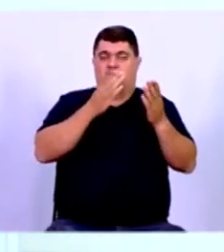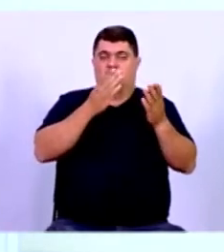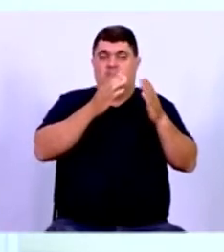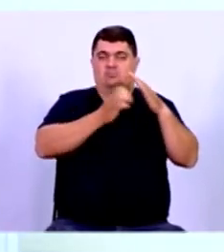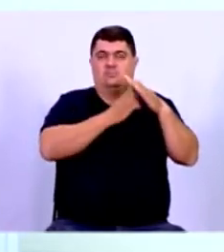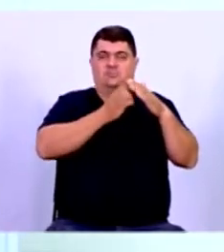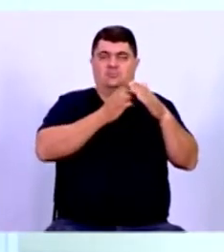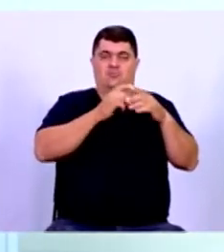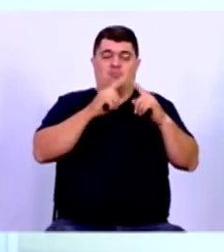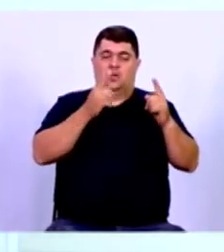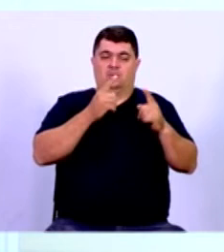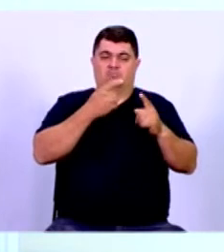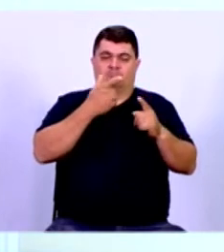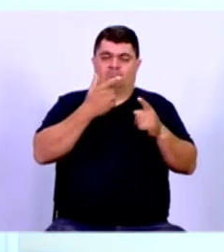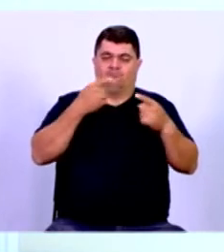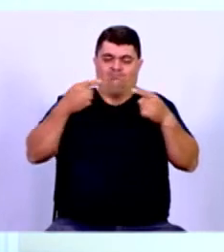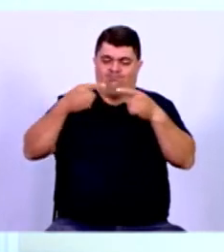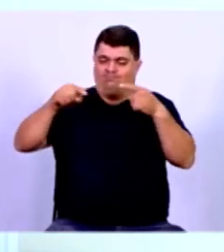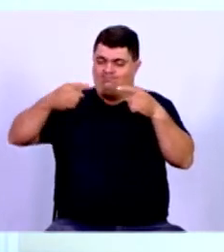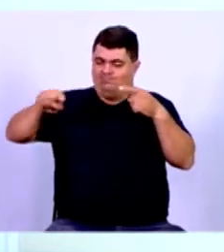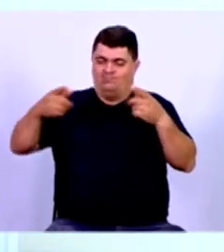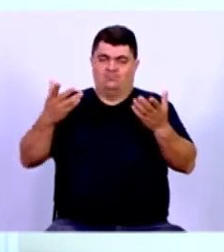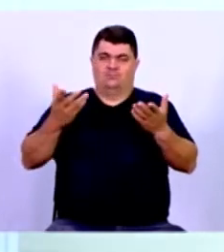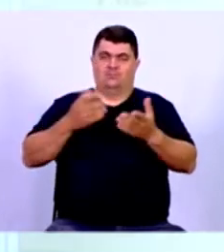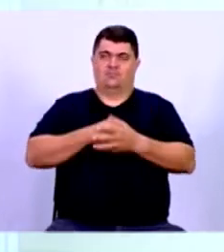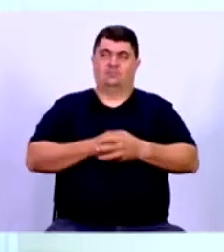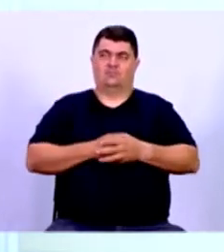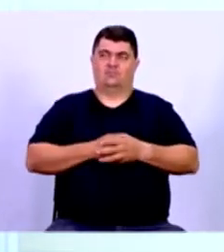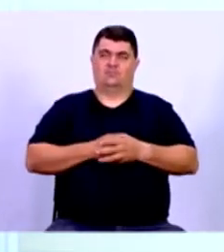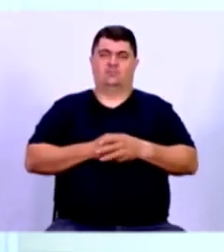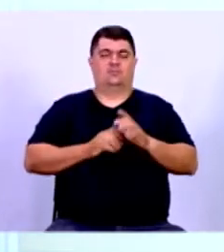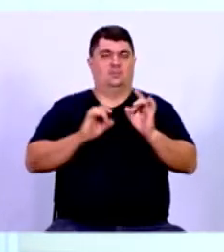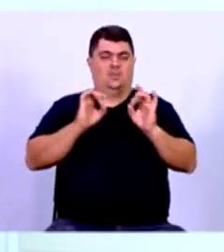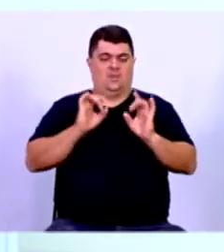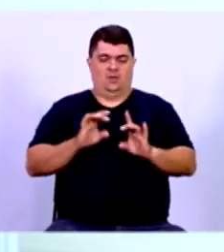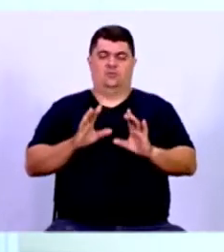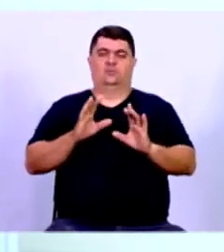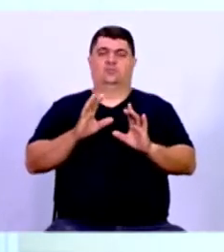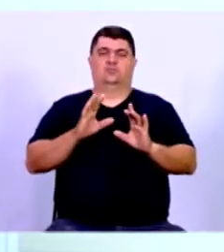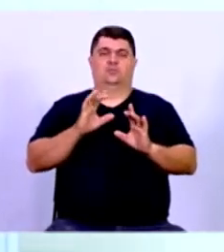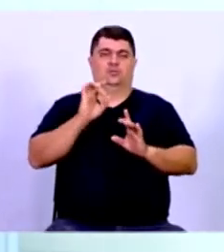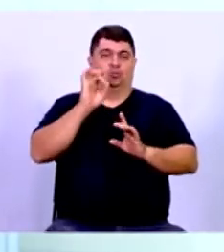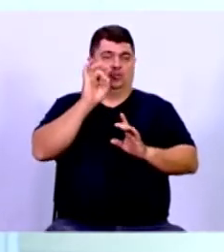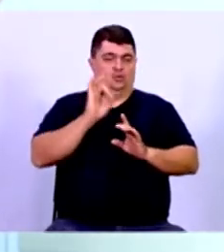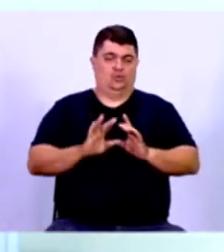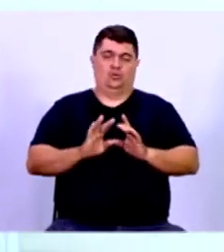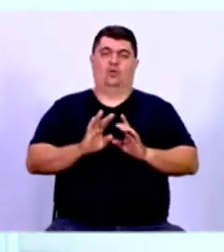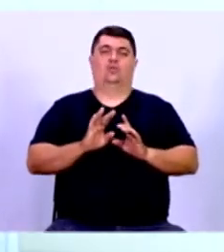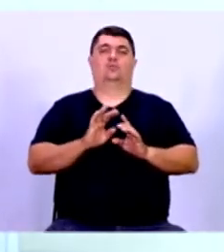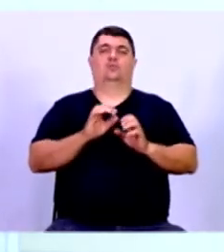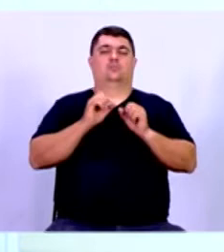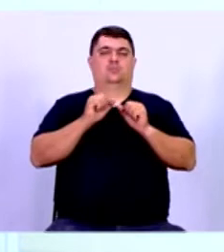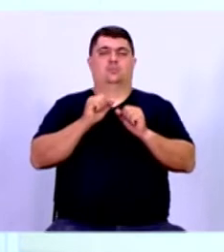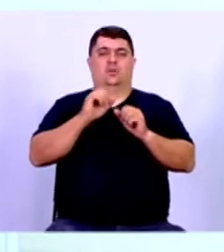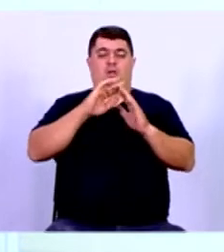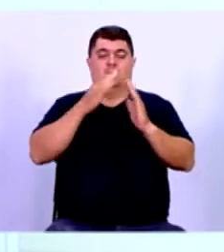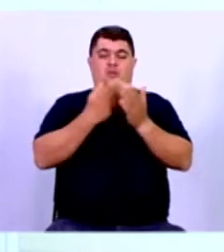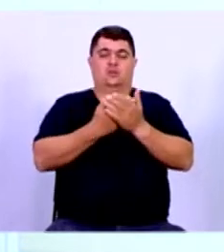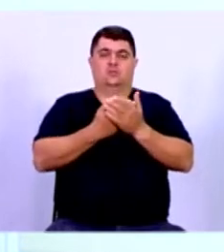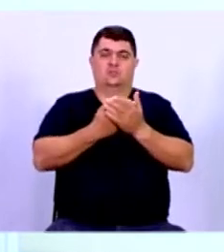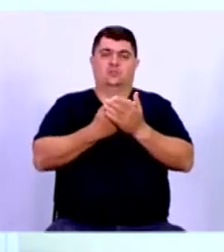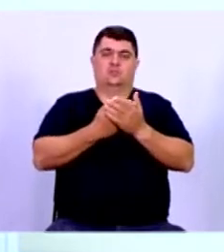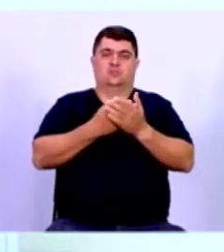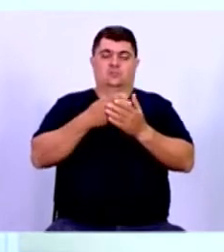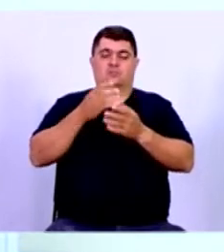instituição não atende aos critérios de realização do estágio. Então, somente nessa condição é que